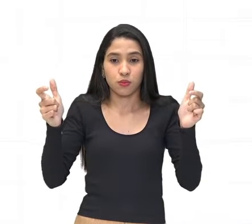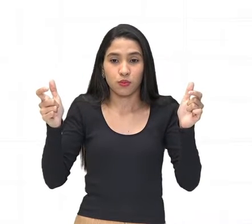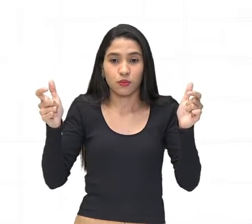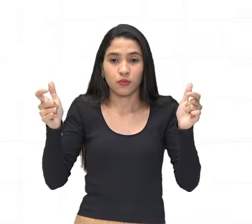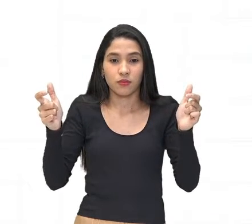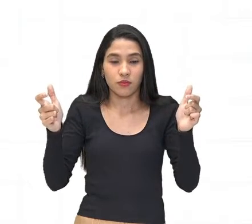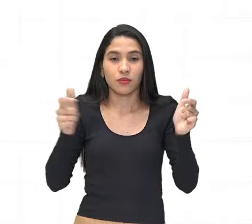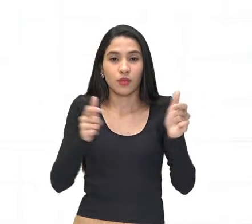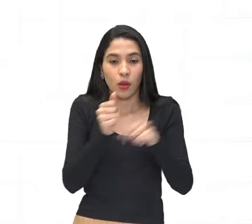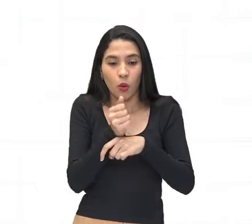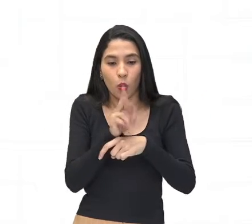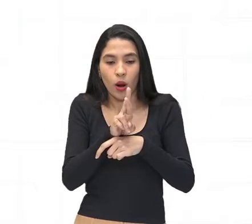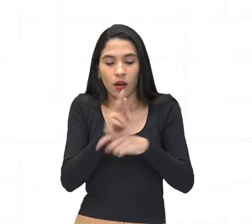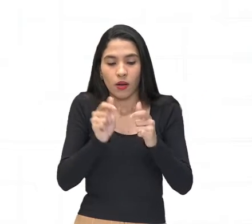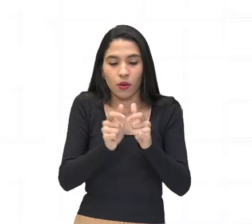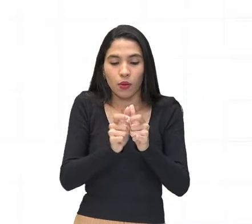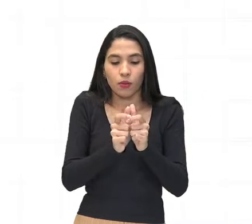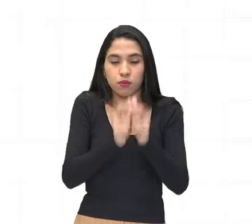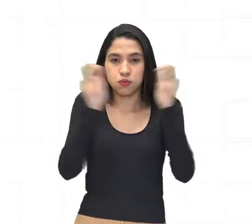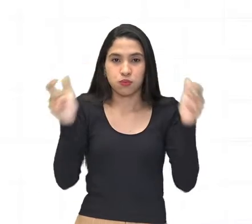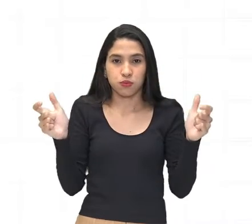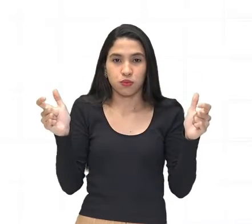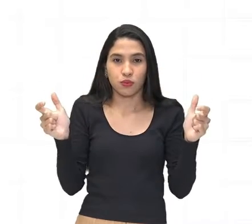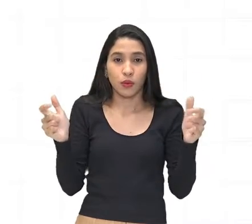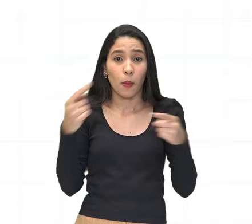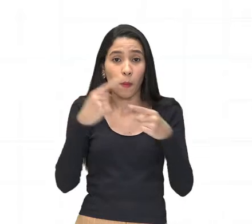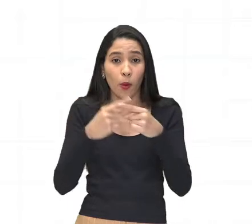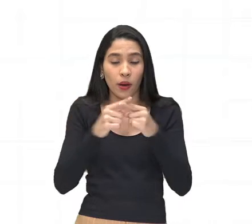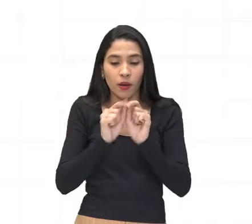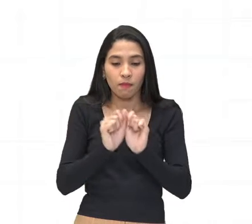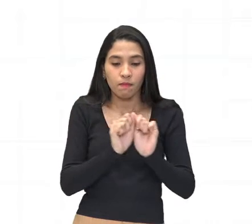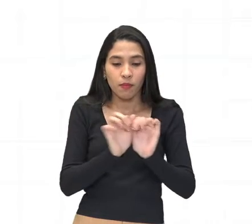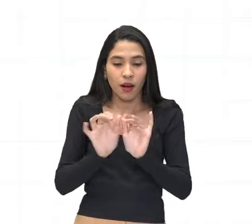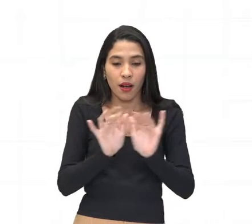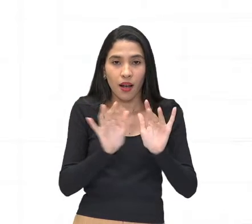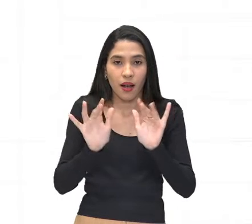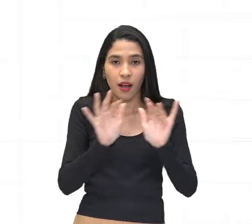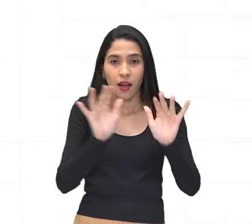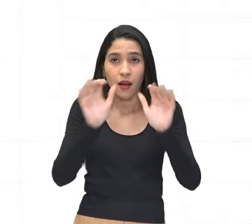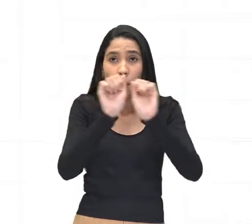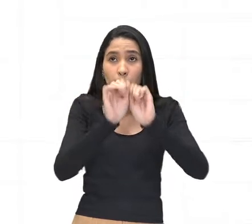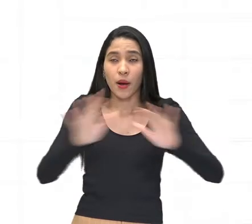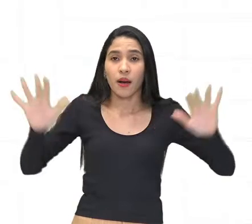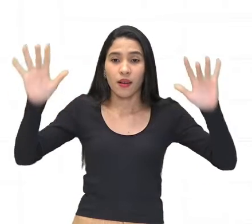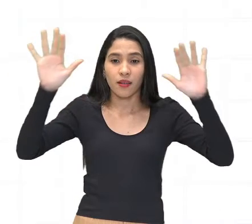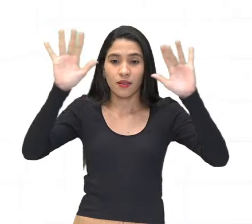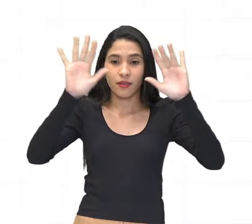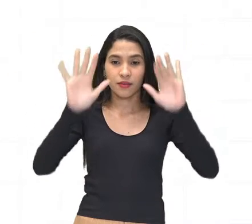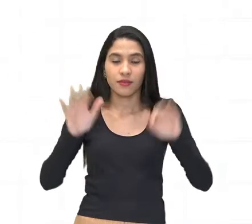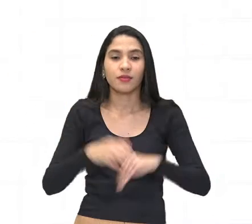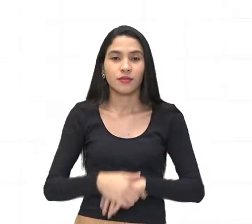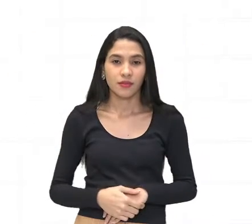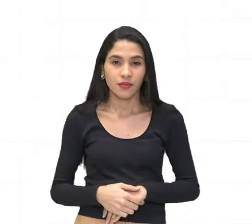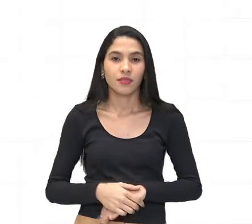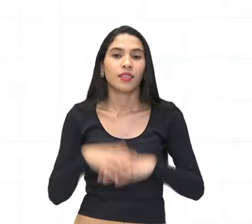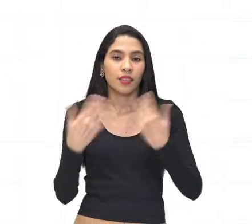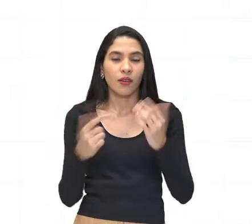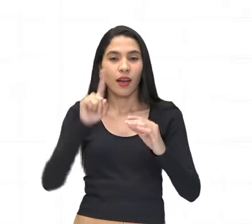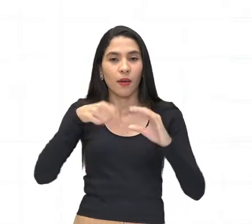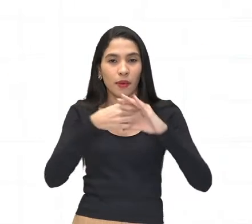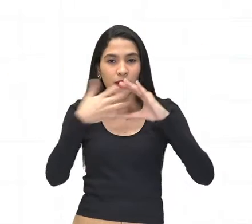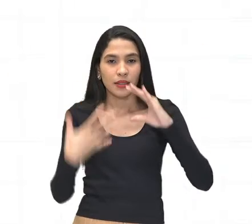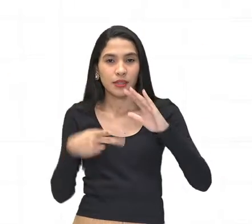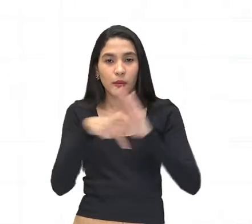vai se expandir, porque os gases se afastam, certo? Essa propriedade